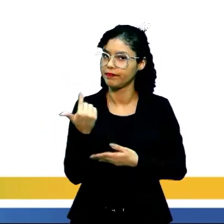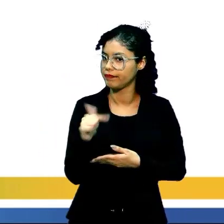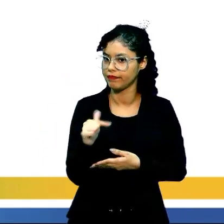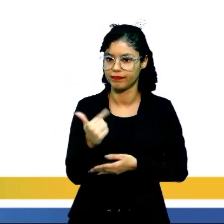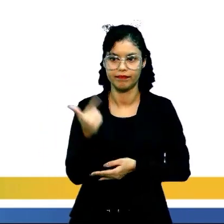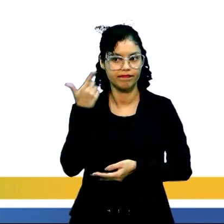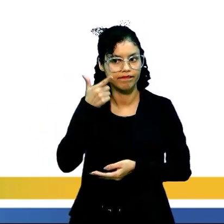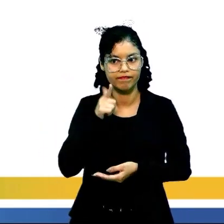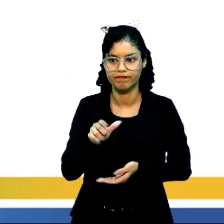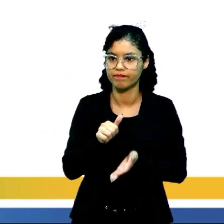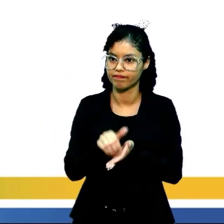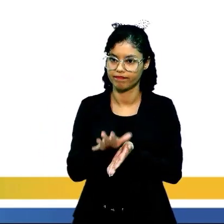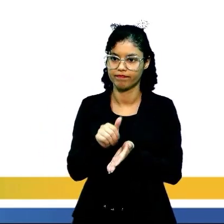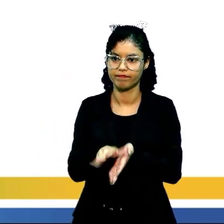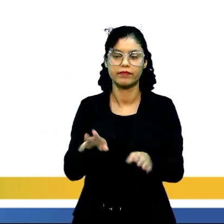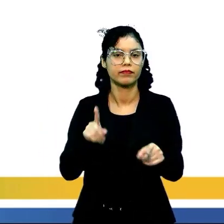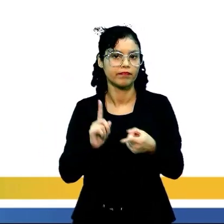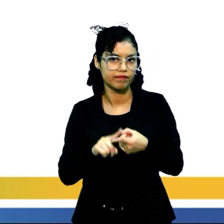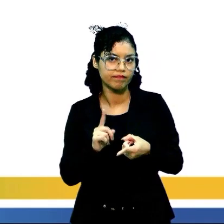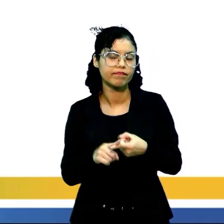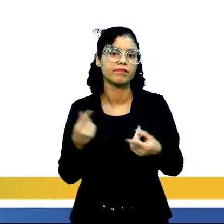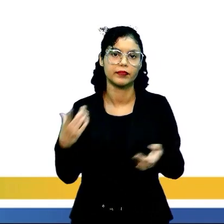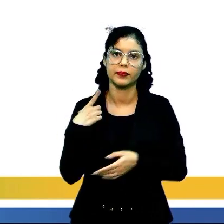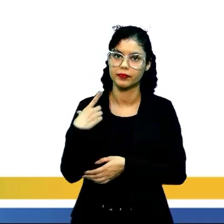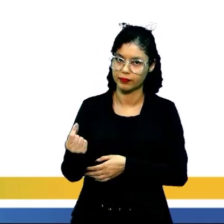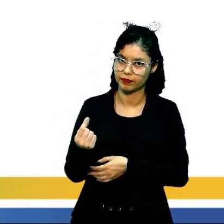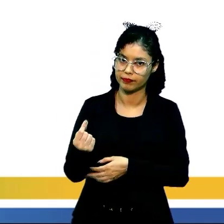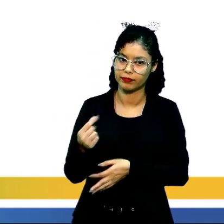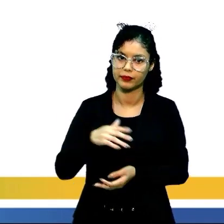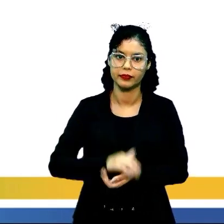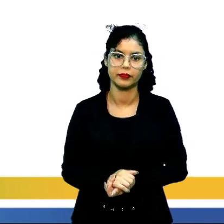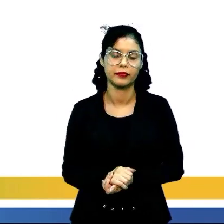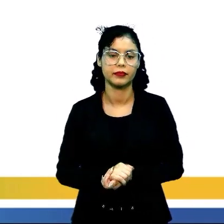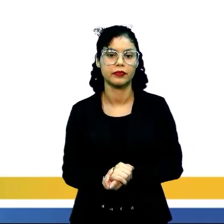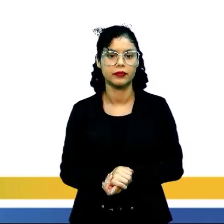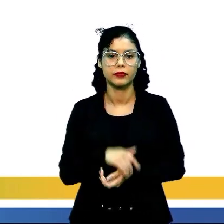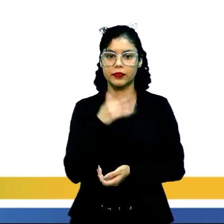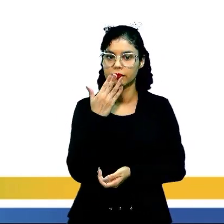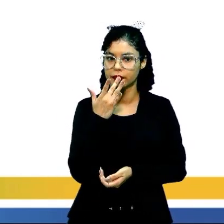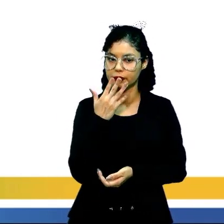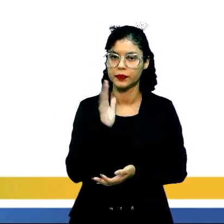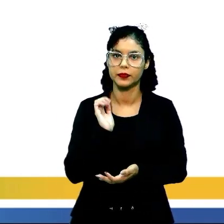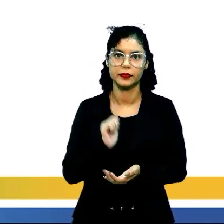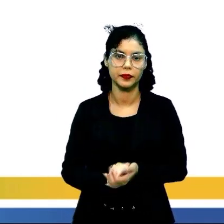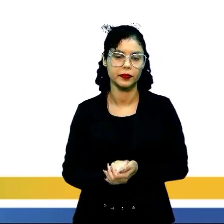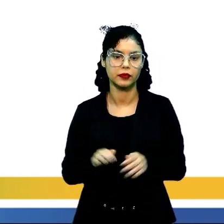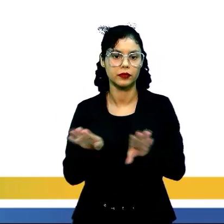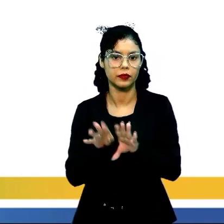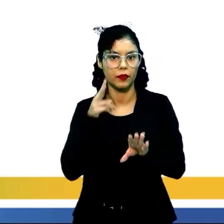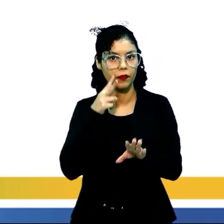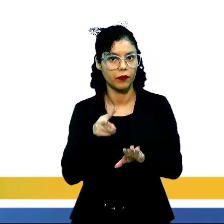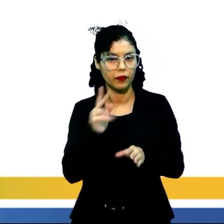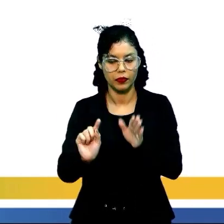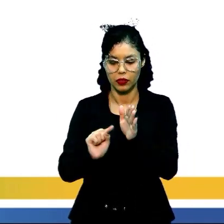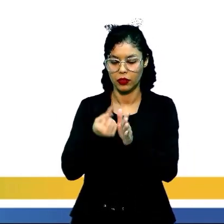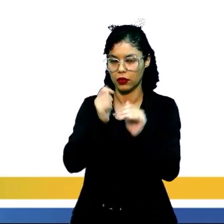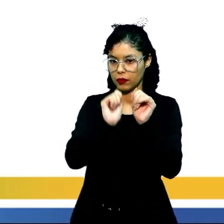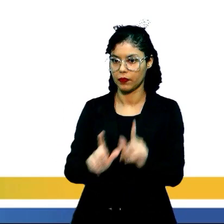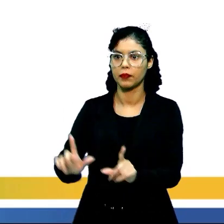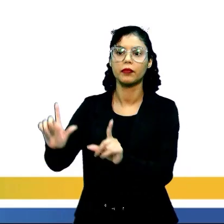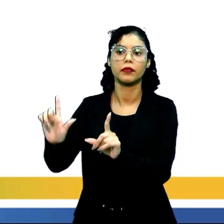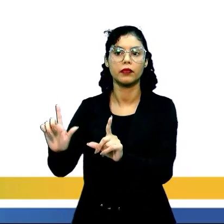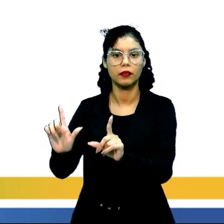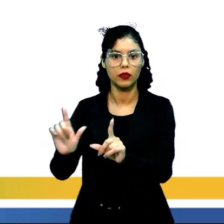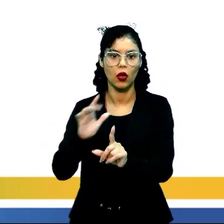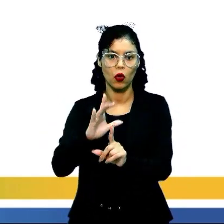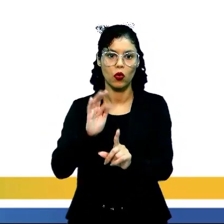vou conseguir eliminar os micro-organismos porque eles vão passar pelo filtro. Uma cloração, nós vimos lá no primeiro slide que